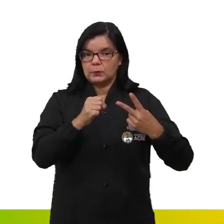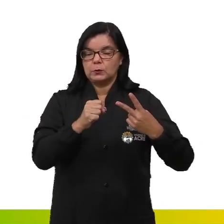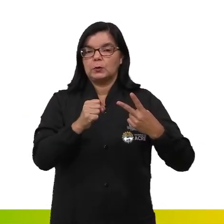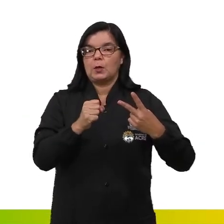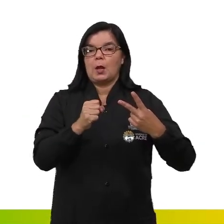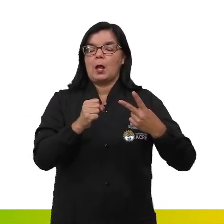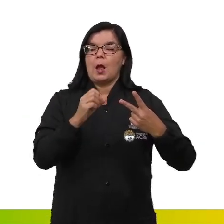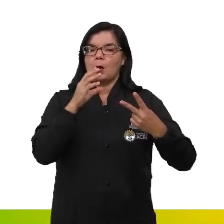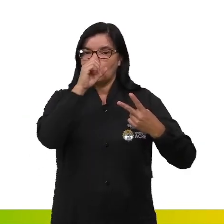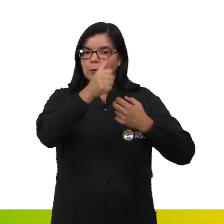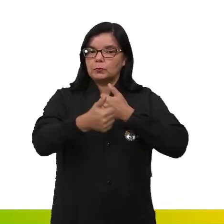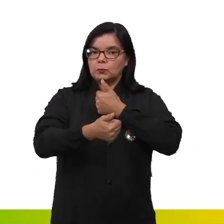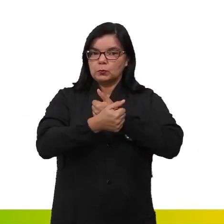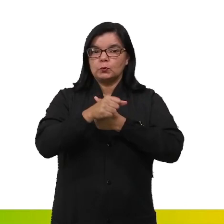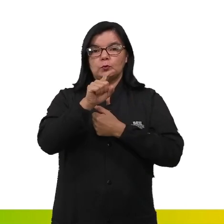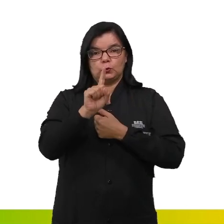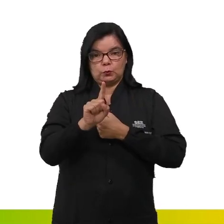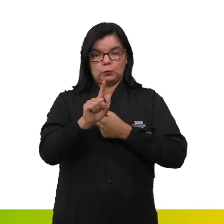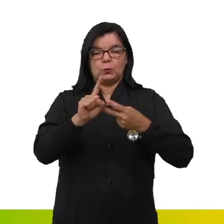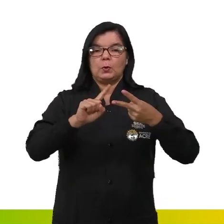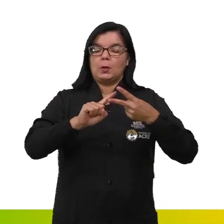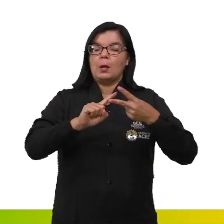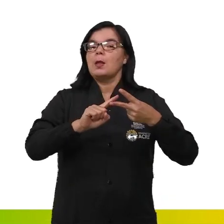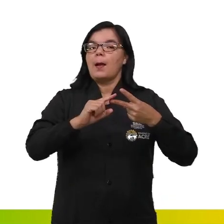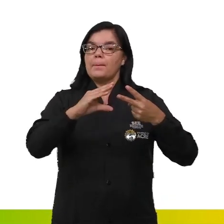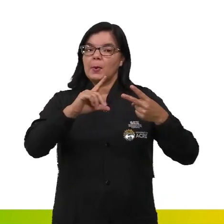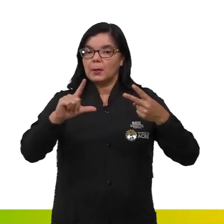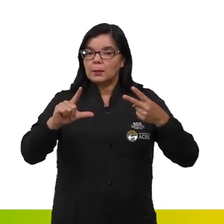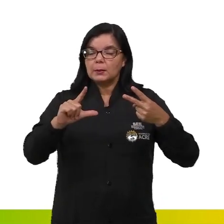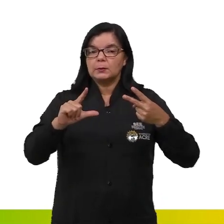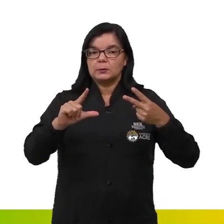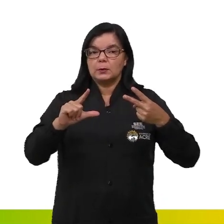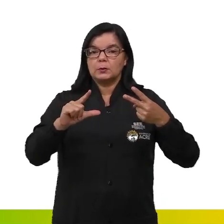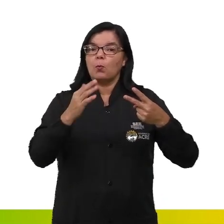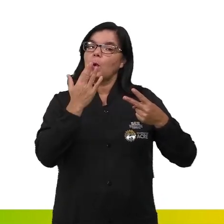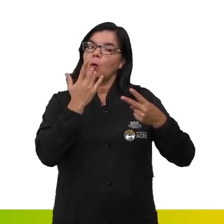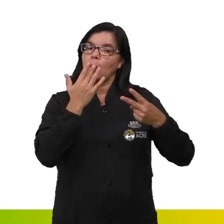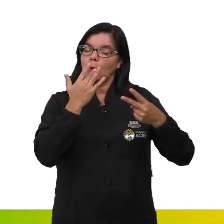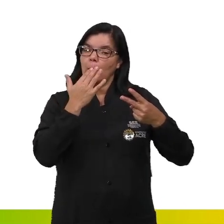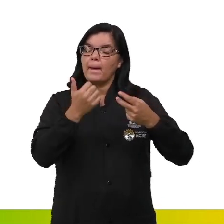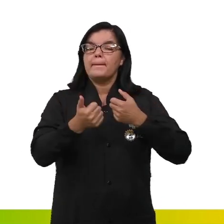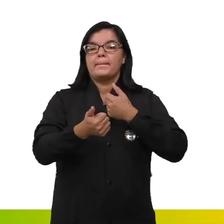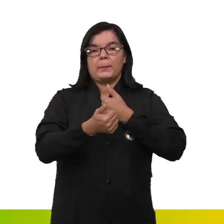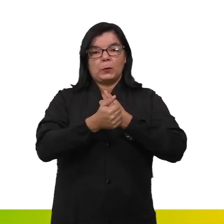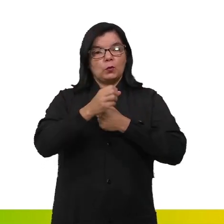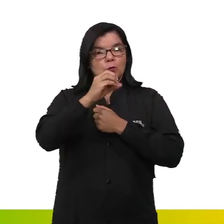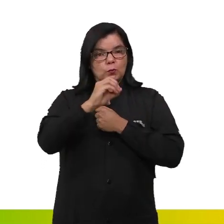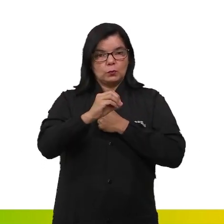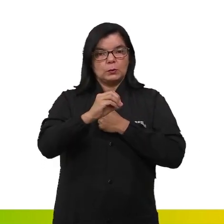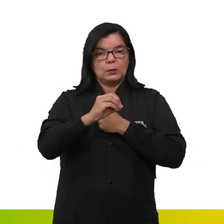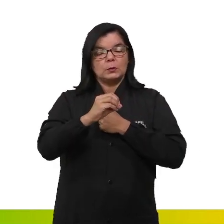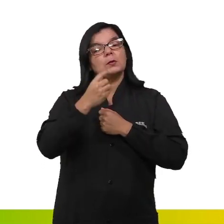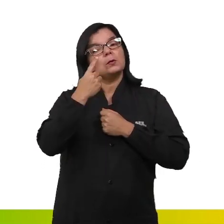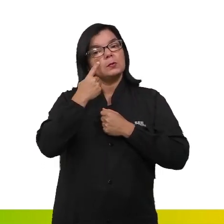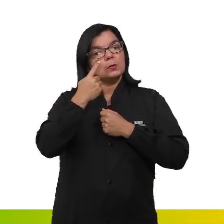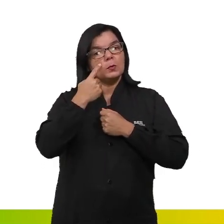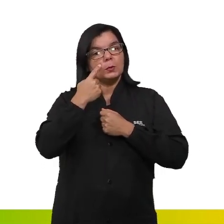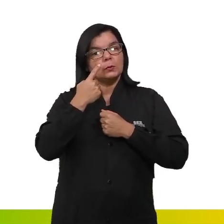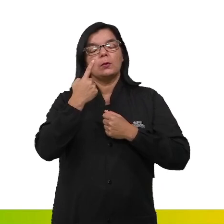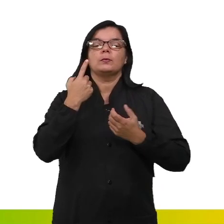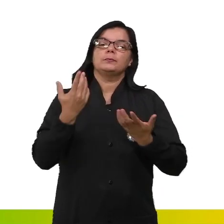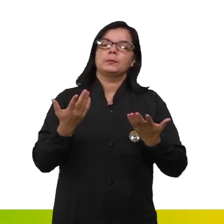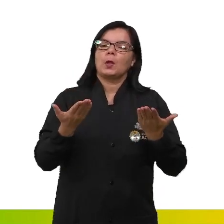escura indica aí mais próximo de 1 e a mais clara indica uma coloração mais próxima do 0. Feito isso,